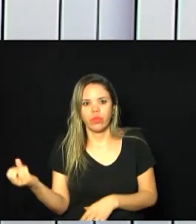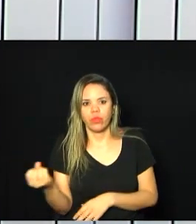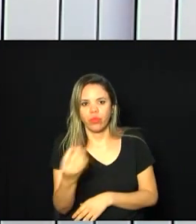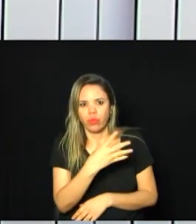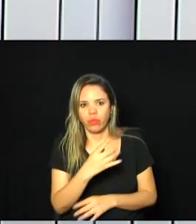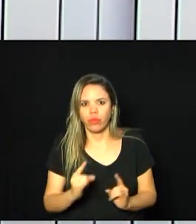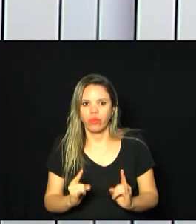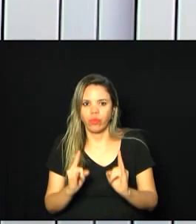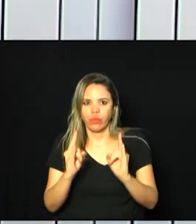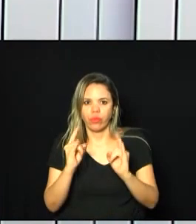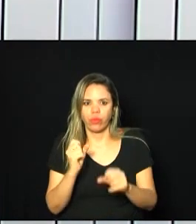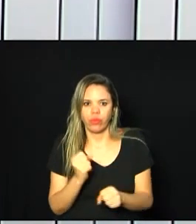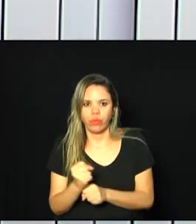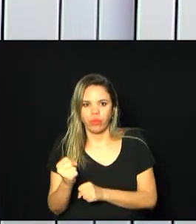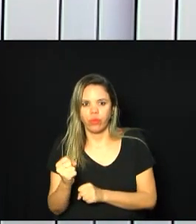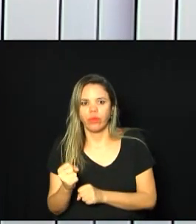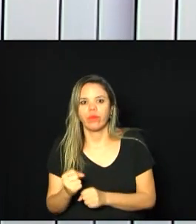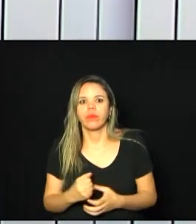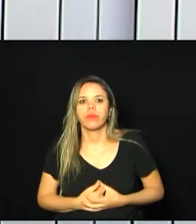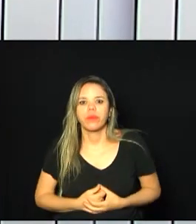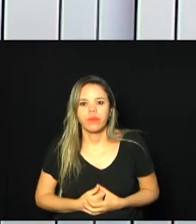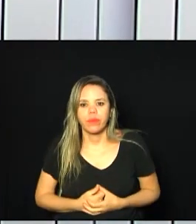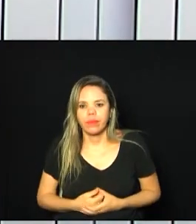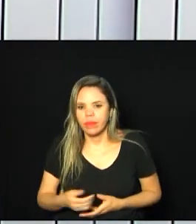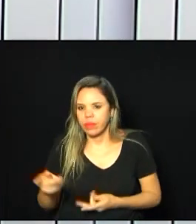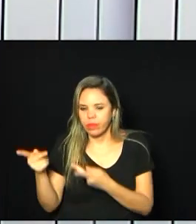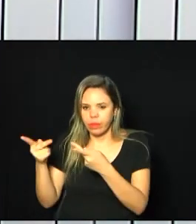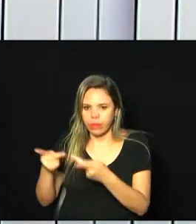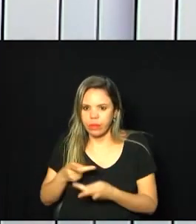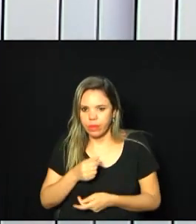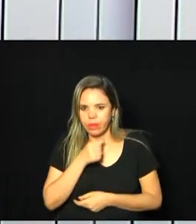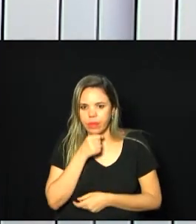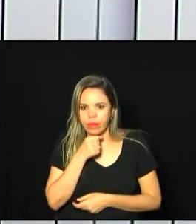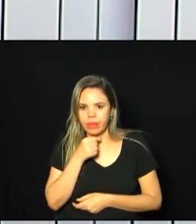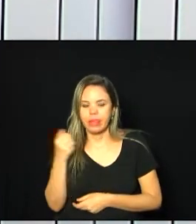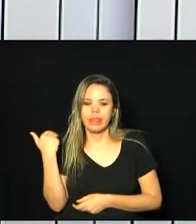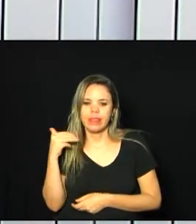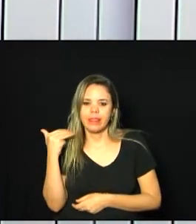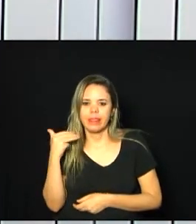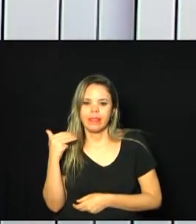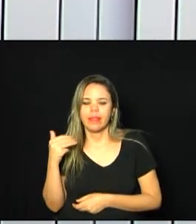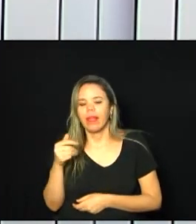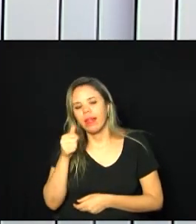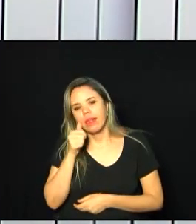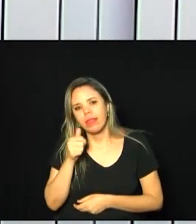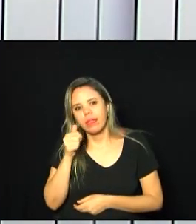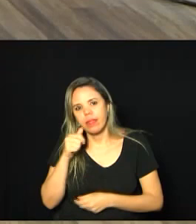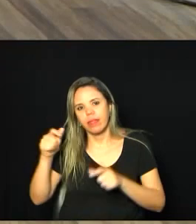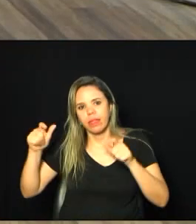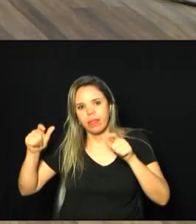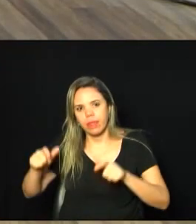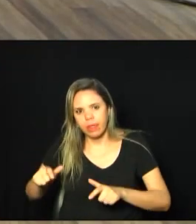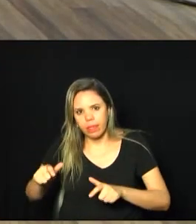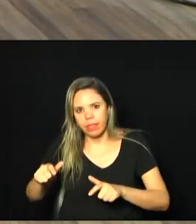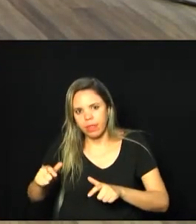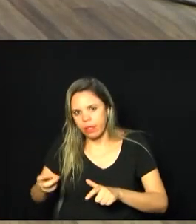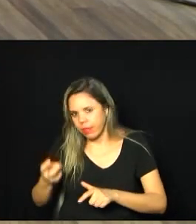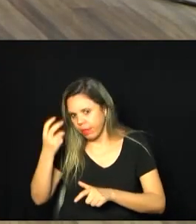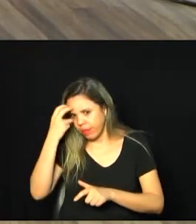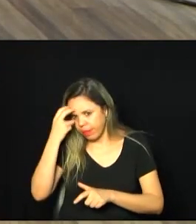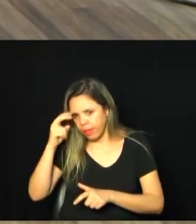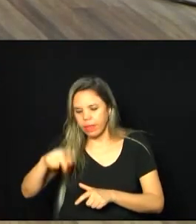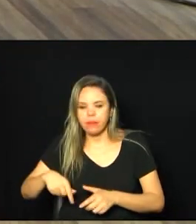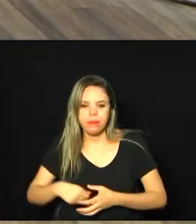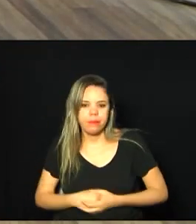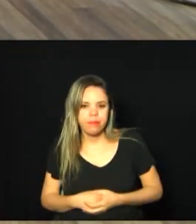novos empreendimentos imobiliários. Aciona a nossa repórter Mariana Meira, que está em um espaço cultural. É